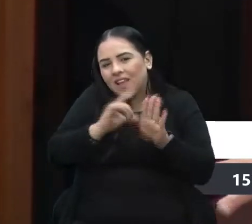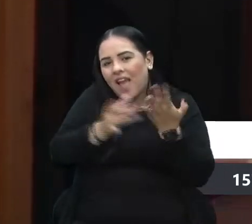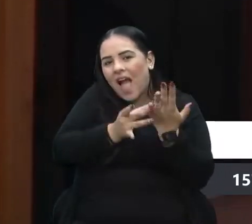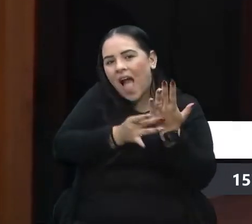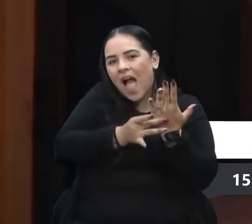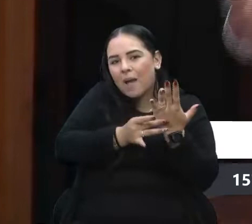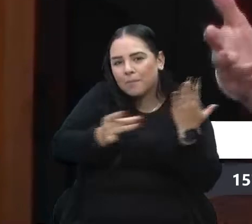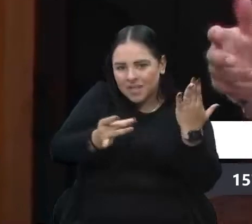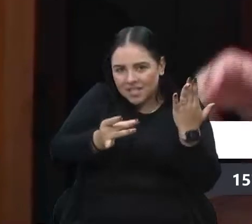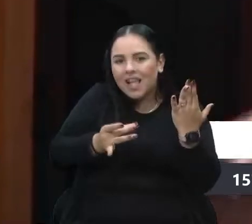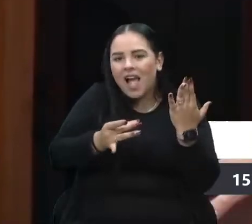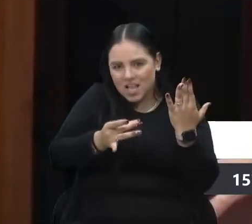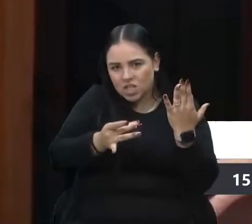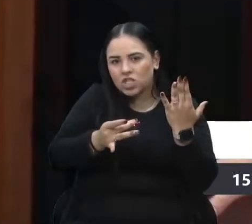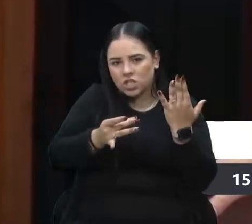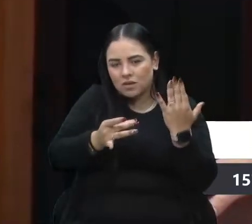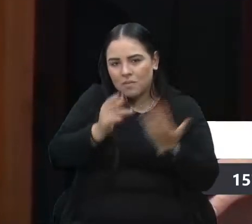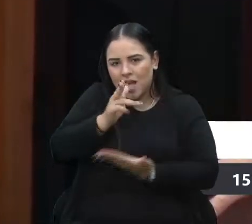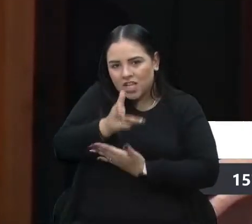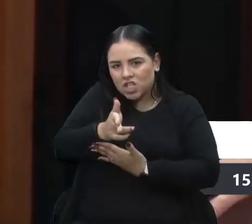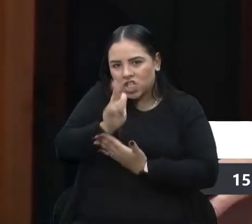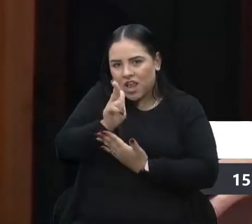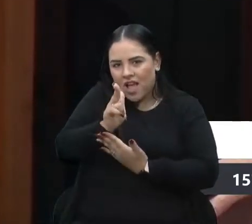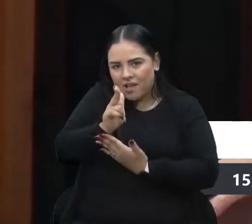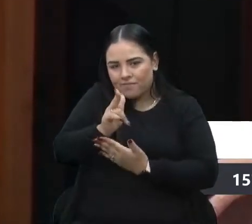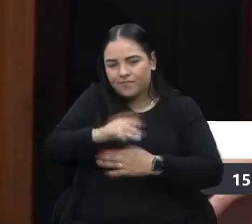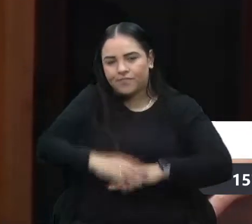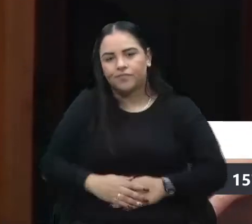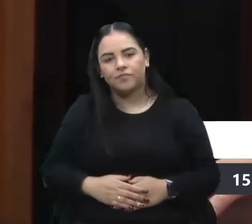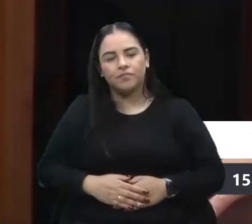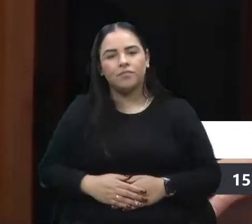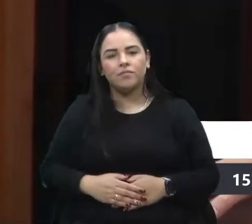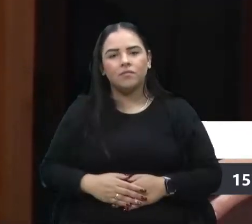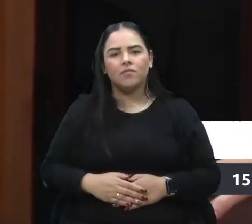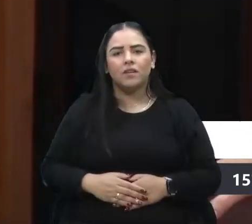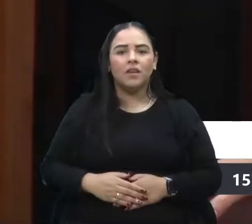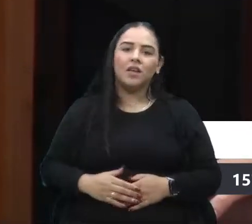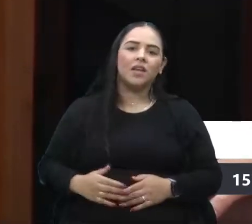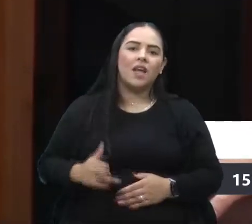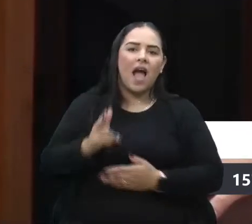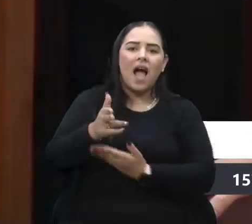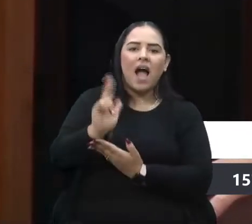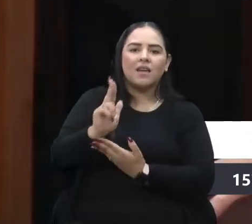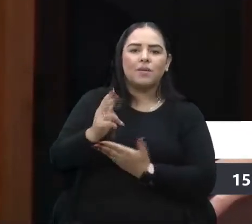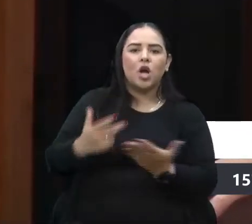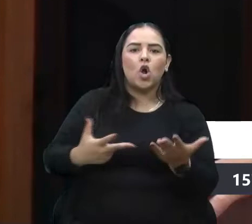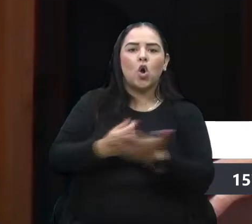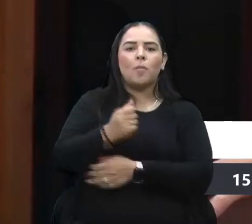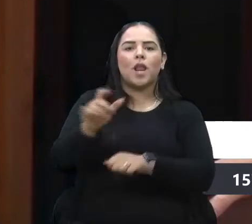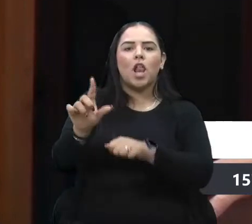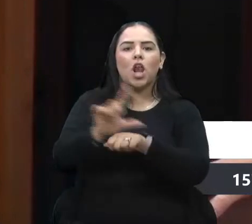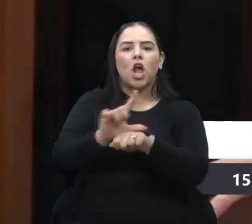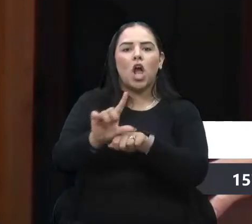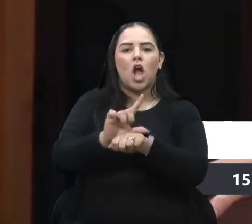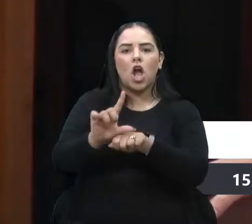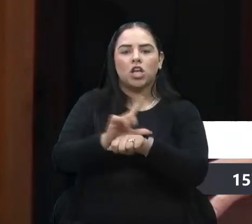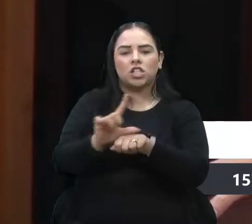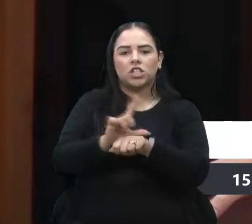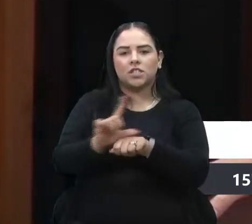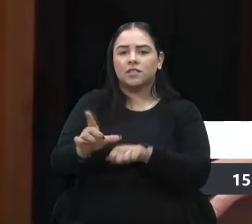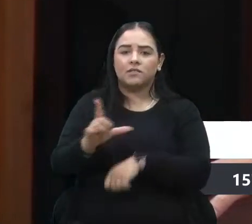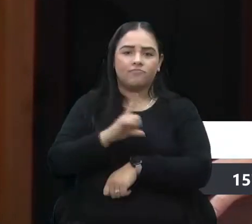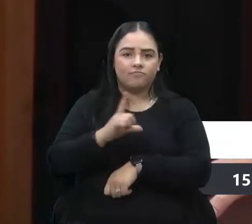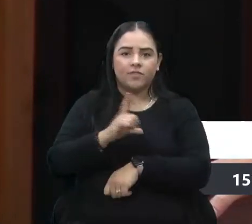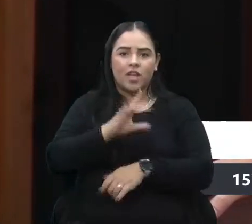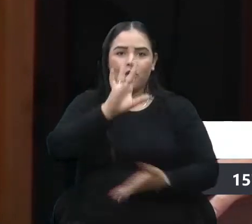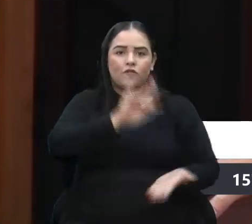em desenvolver o tiro e armas que compro em lojas que estão credenciadas né a gente vê